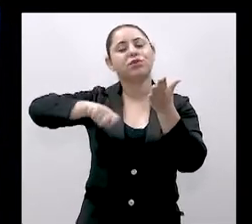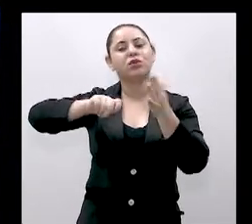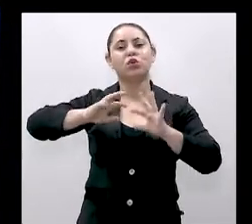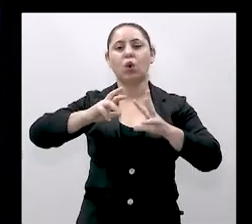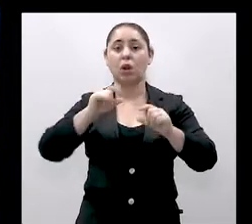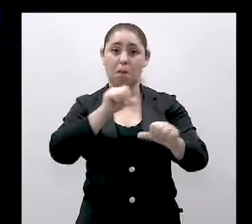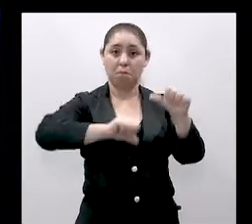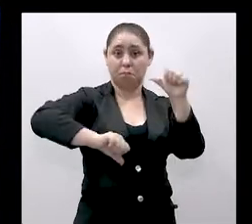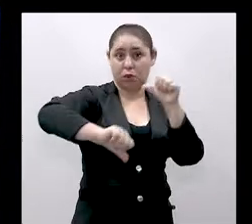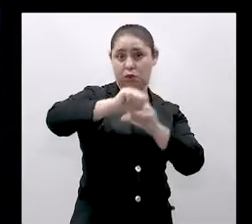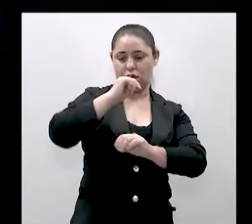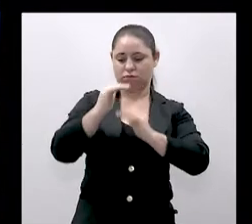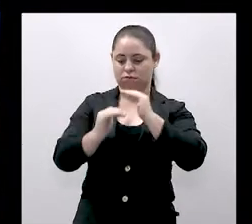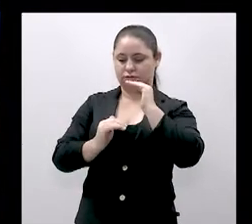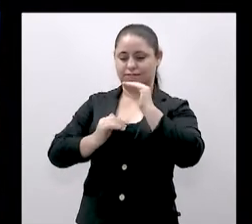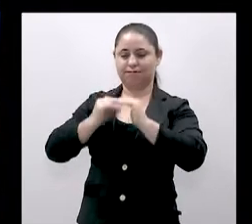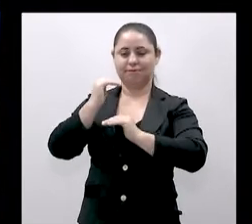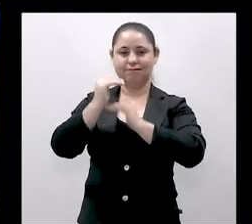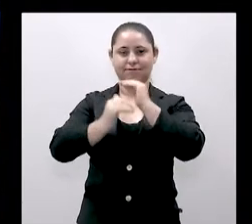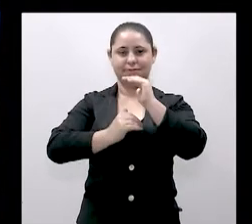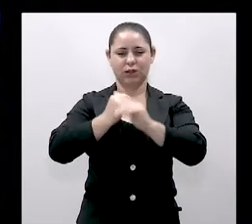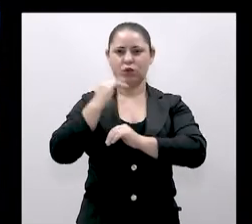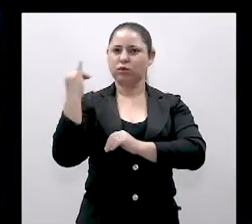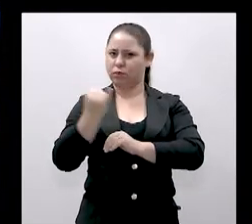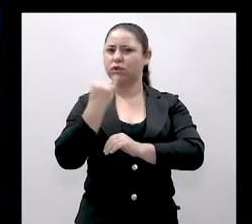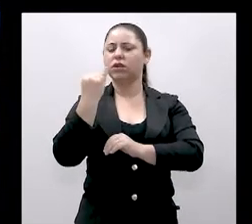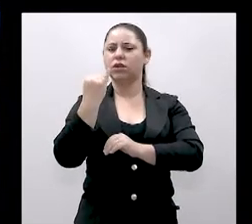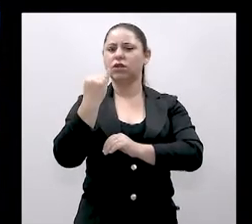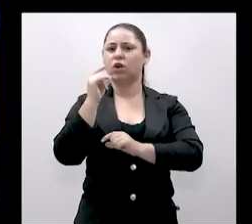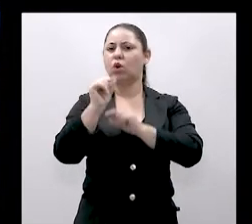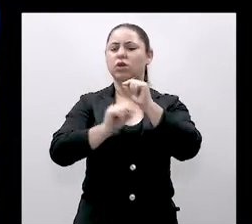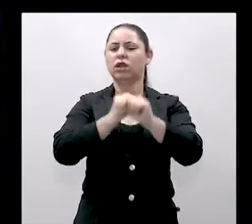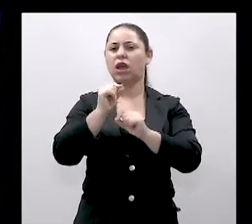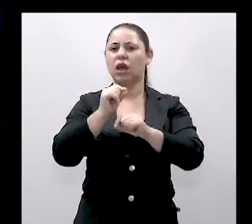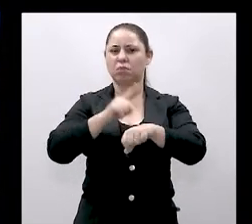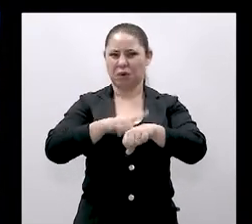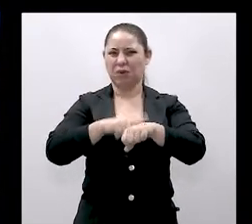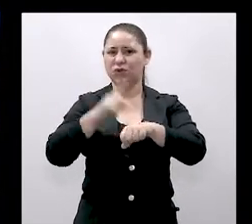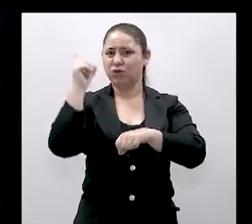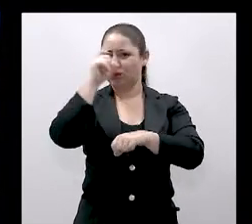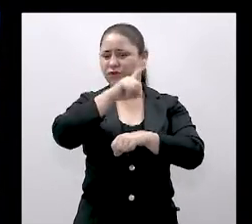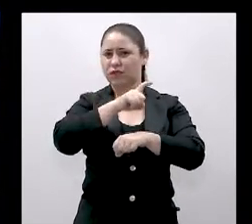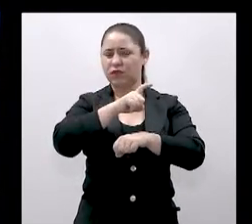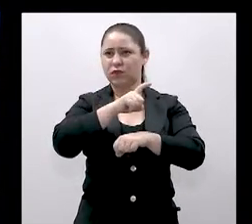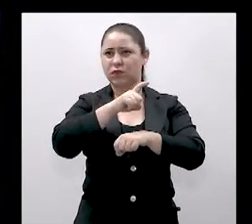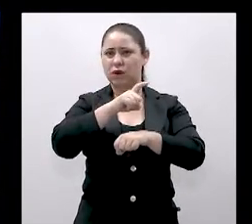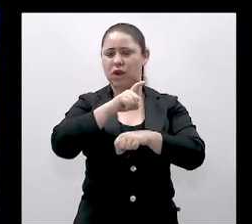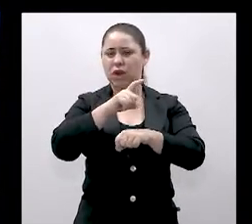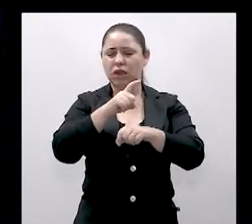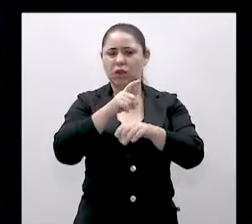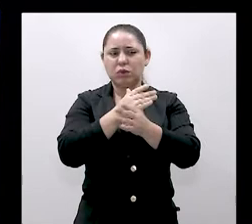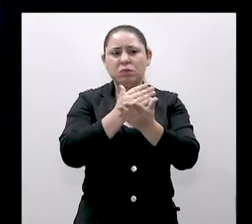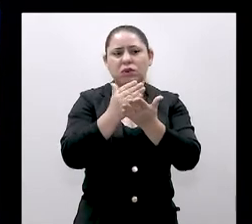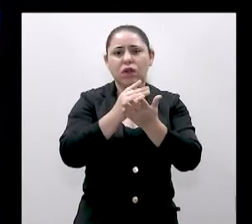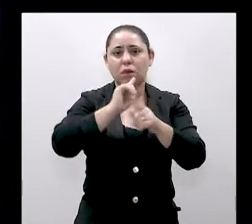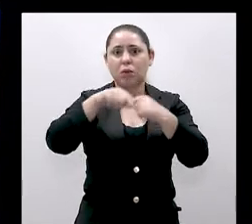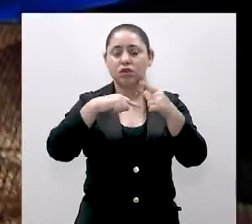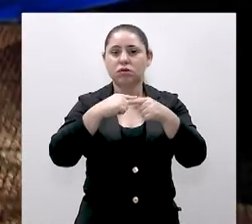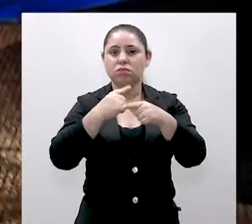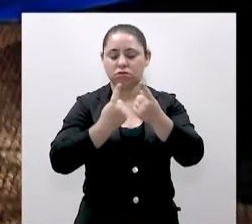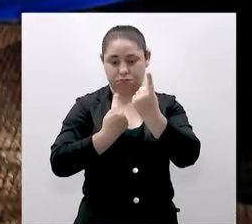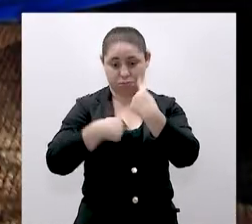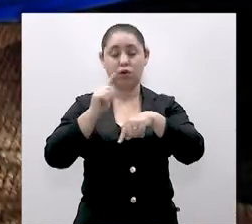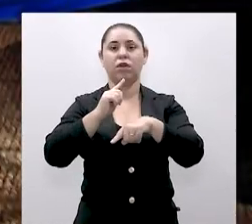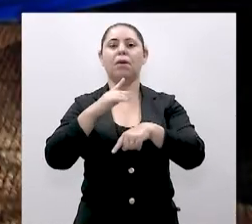corrigir todos mas tô a gente vai evoluindo eu tô o importante é você sair de uma situação dessa melhor do que eu